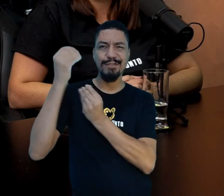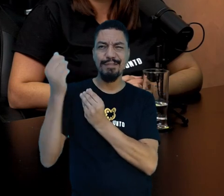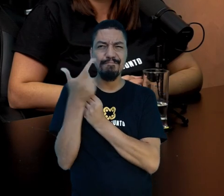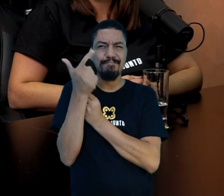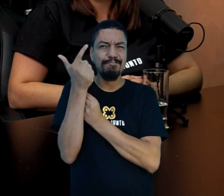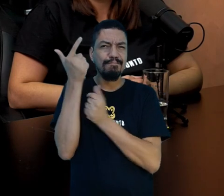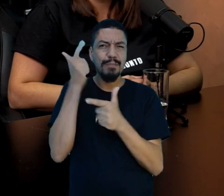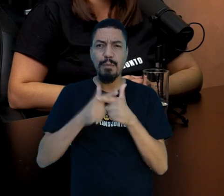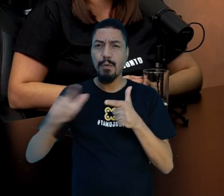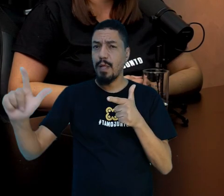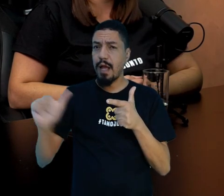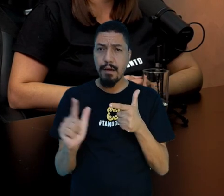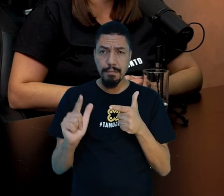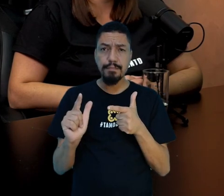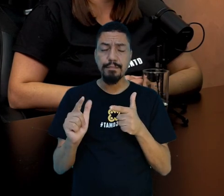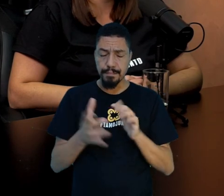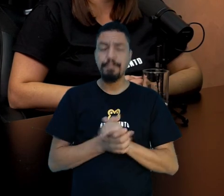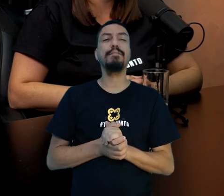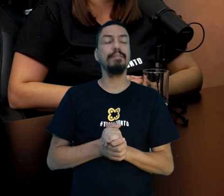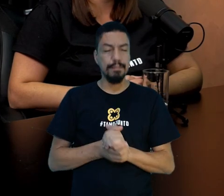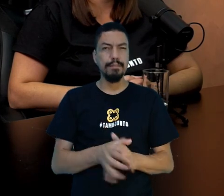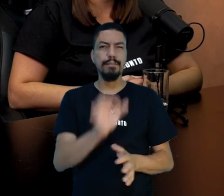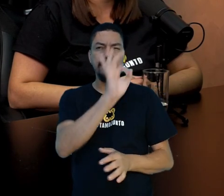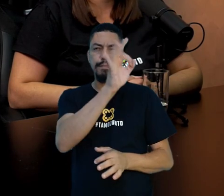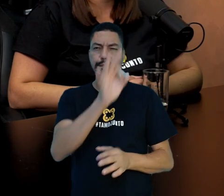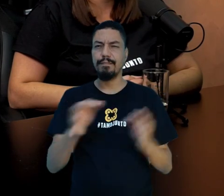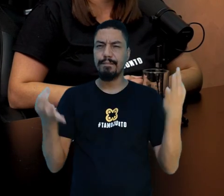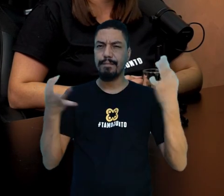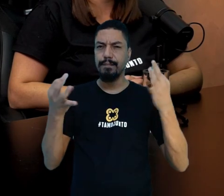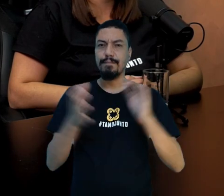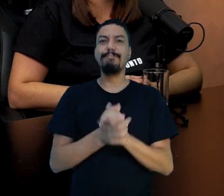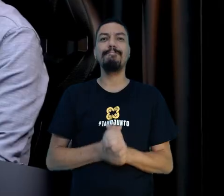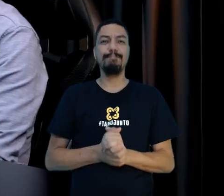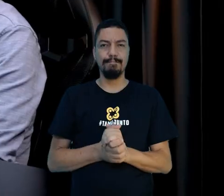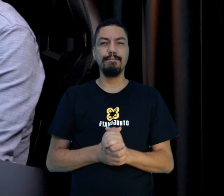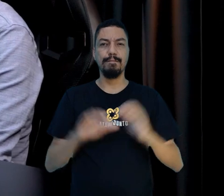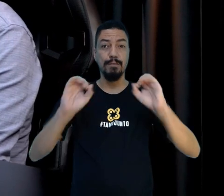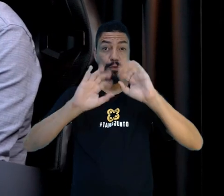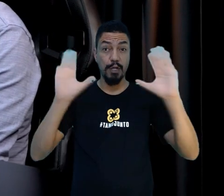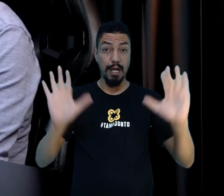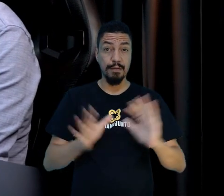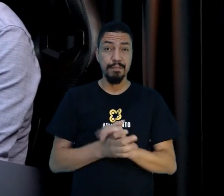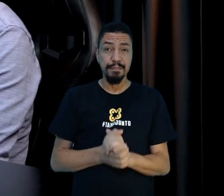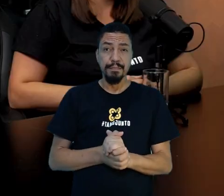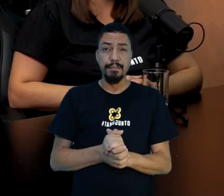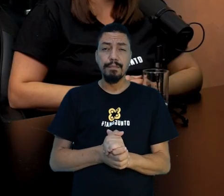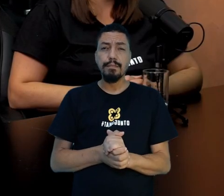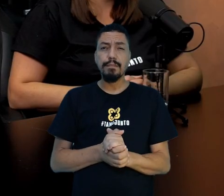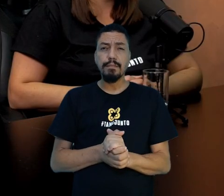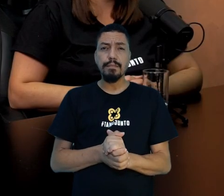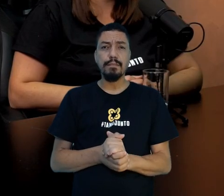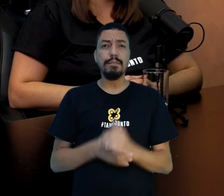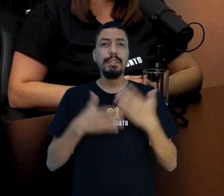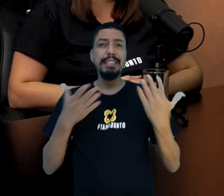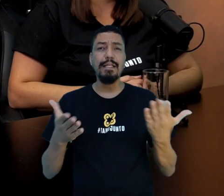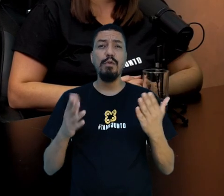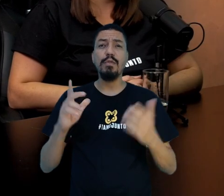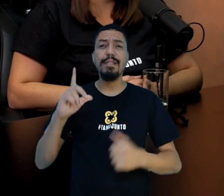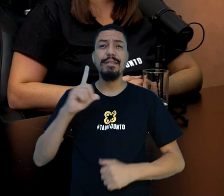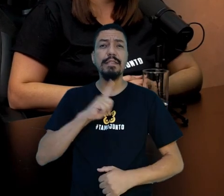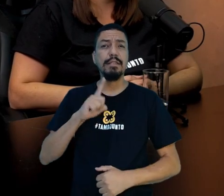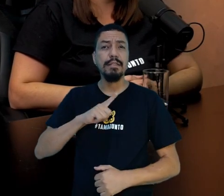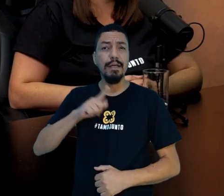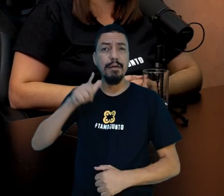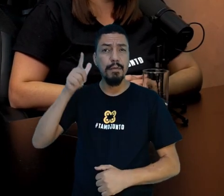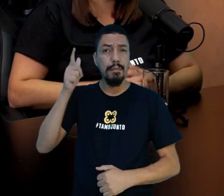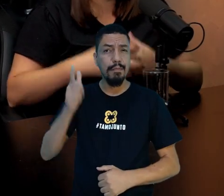é o que dita, né? A forma que ela vai Exato. ter o afeto. Exatamente. Perfeito. Exatamente. Show. Isso. E aí a gente tem,